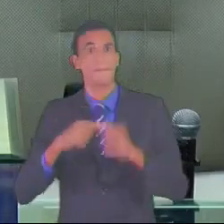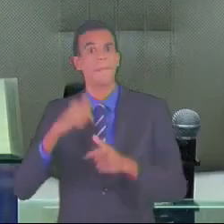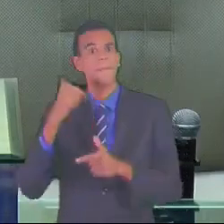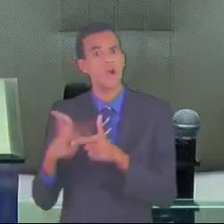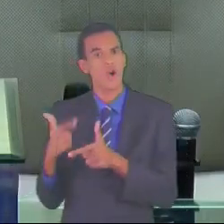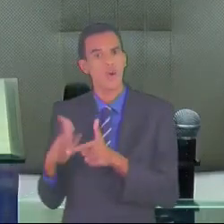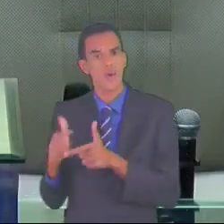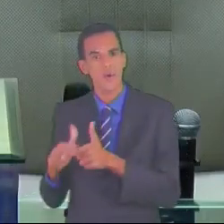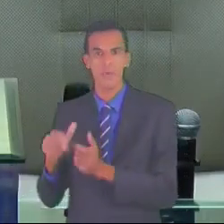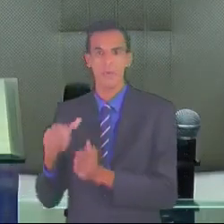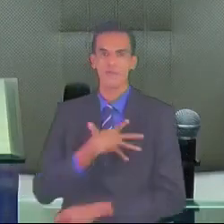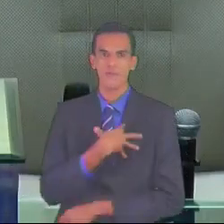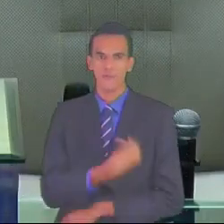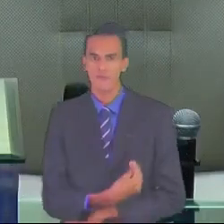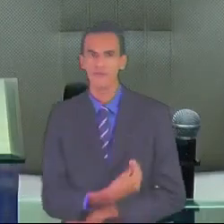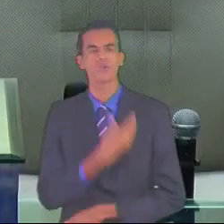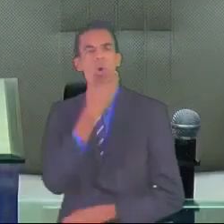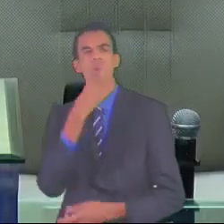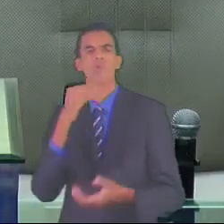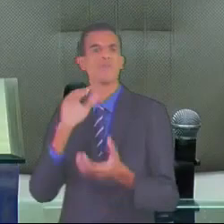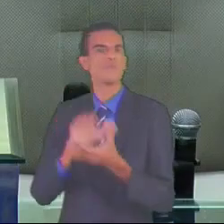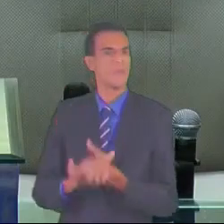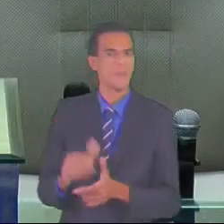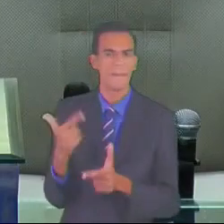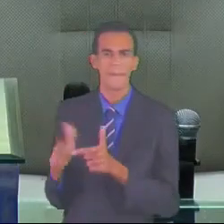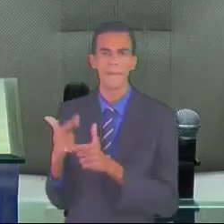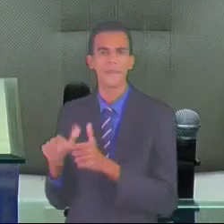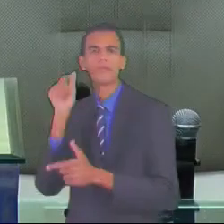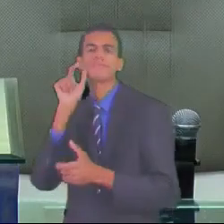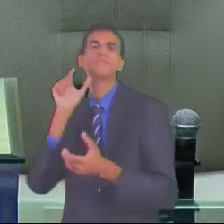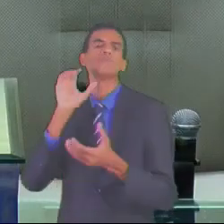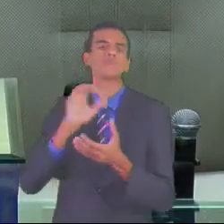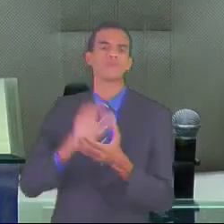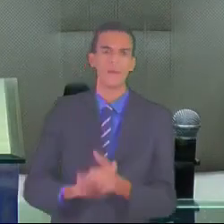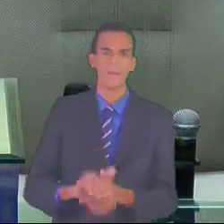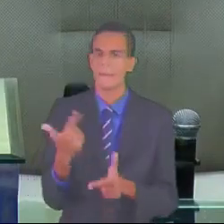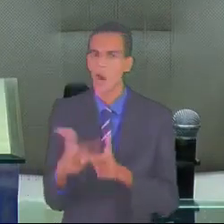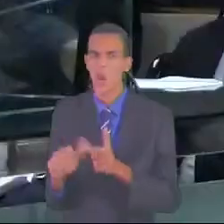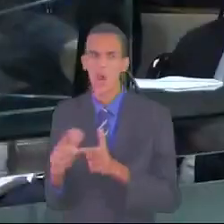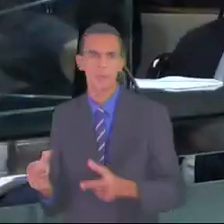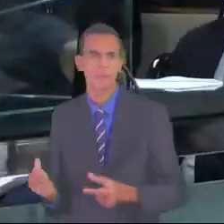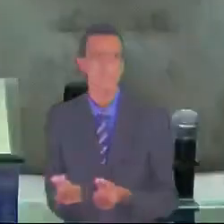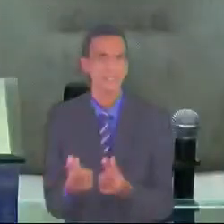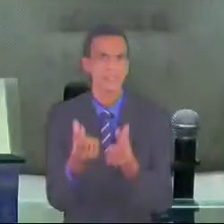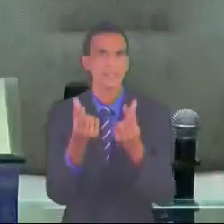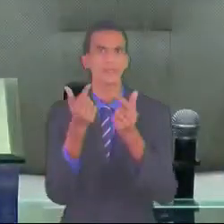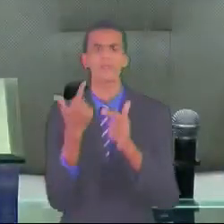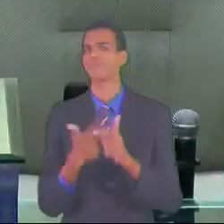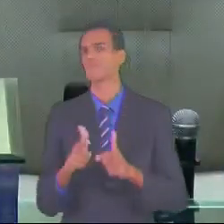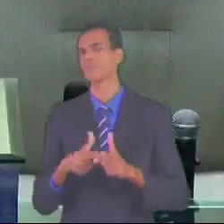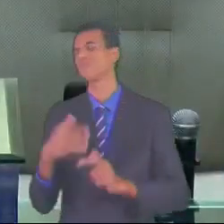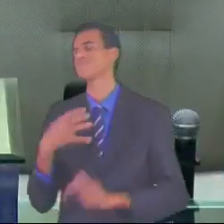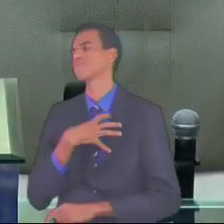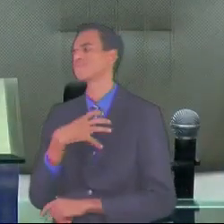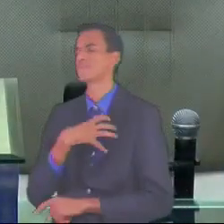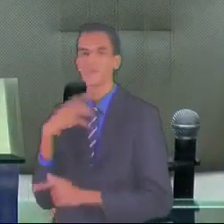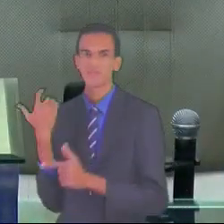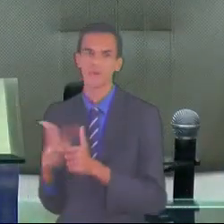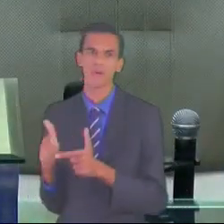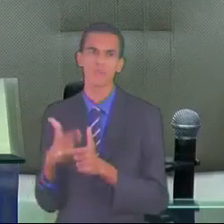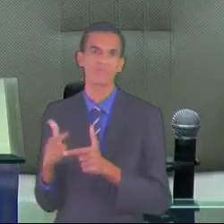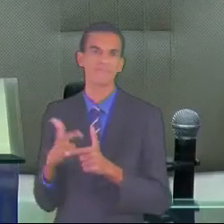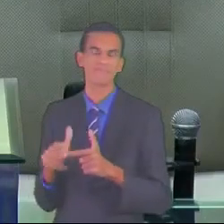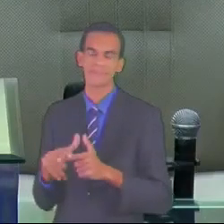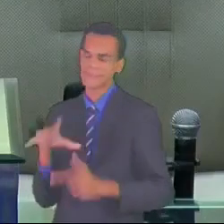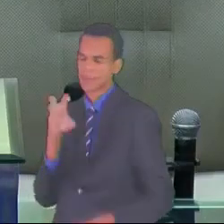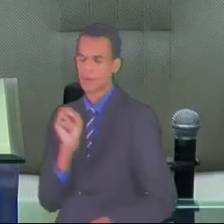com esposo, com esposa, problemas financeiros, problemas sentimentais, problemas